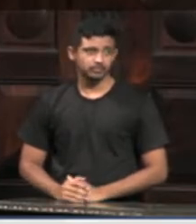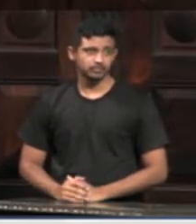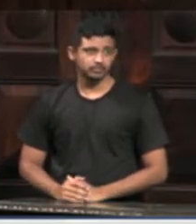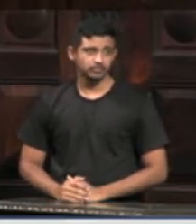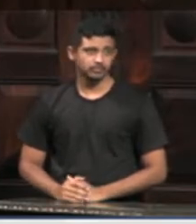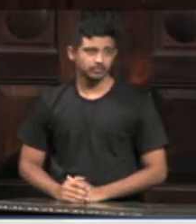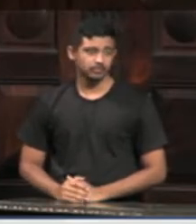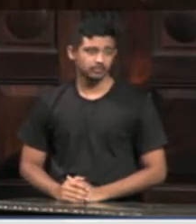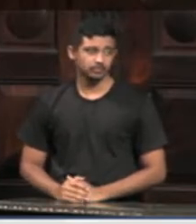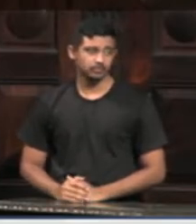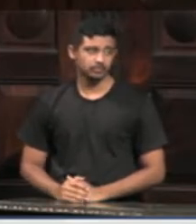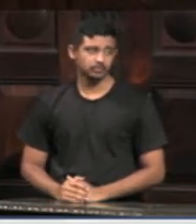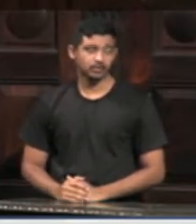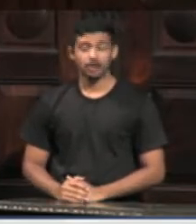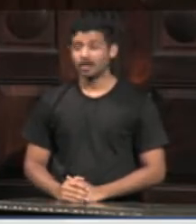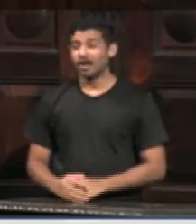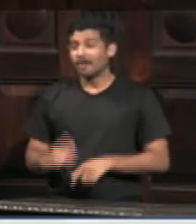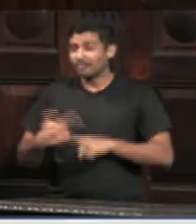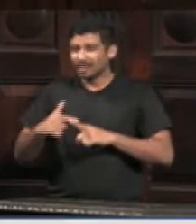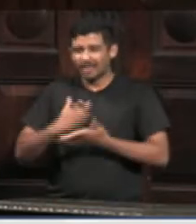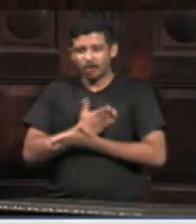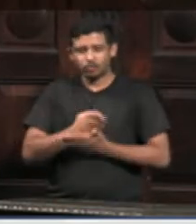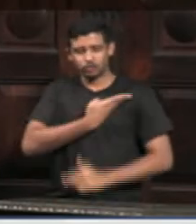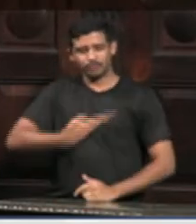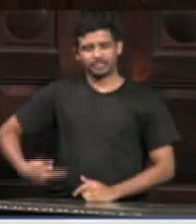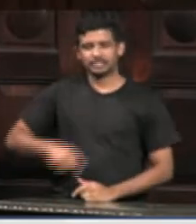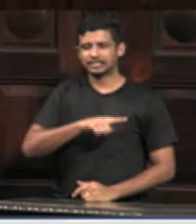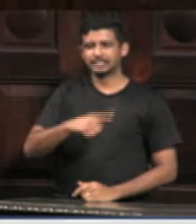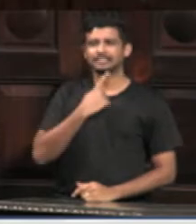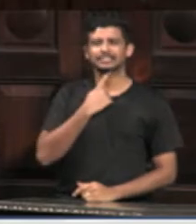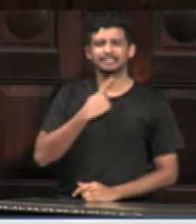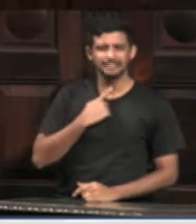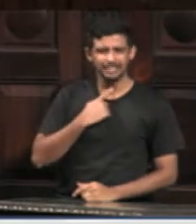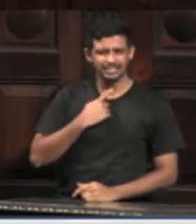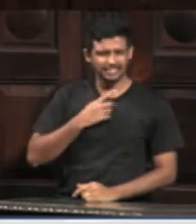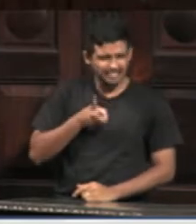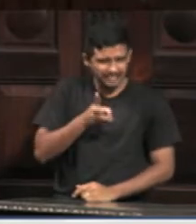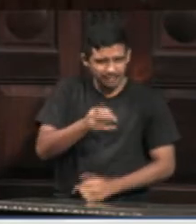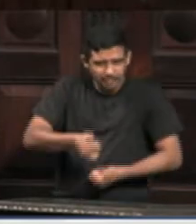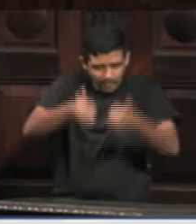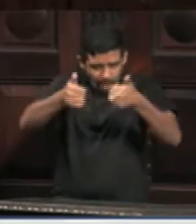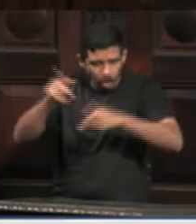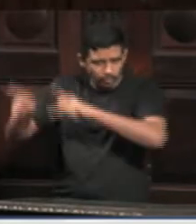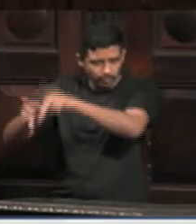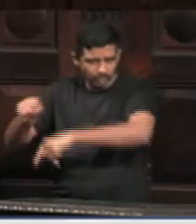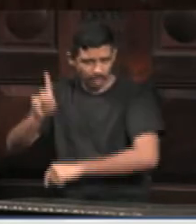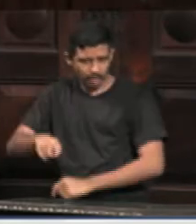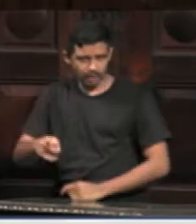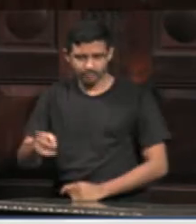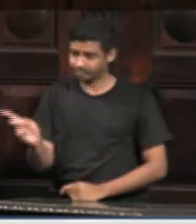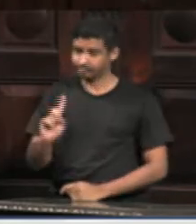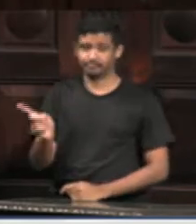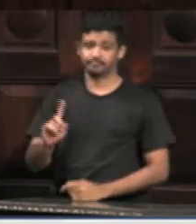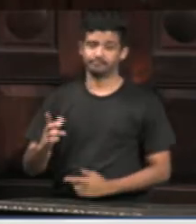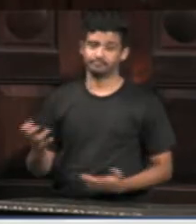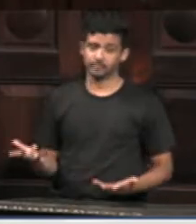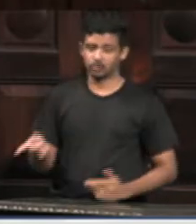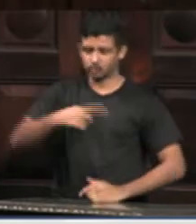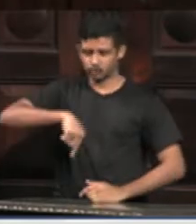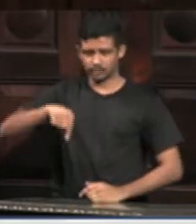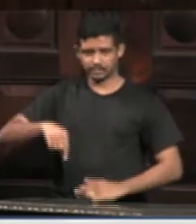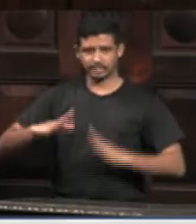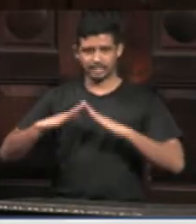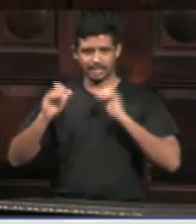os governantes desejam é o melhor para a população. Então, não somos uma